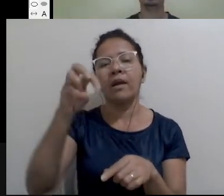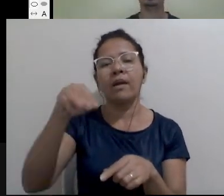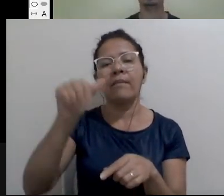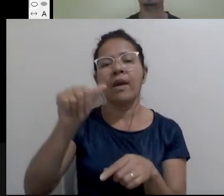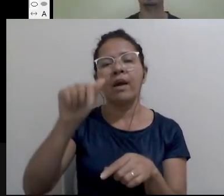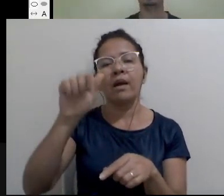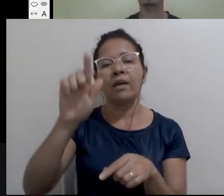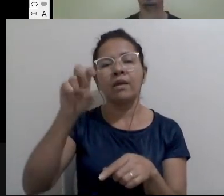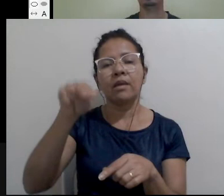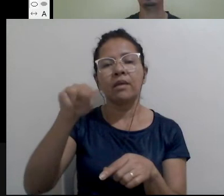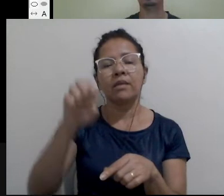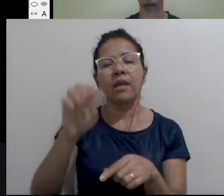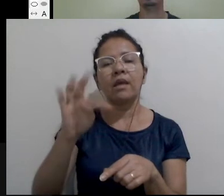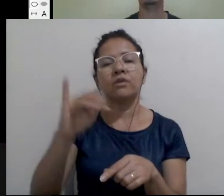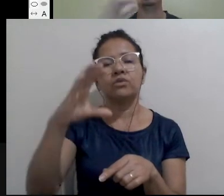têm...